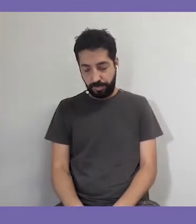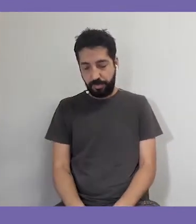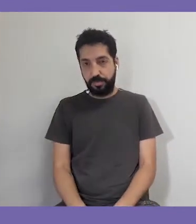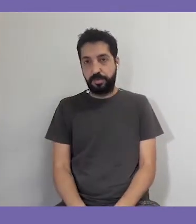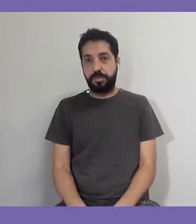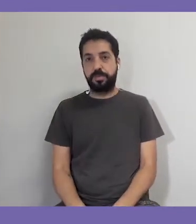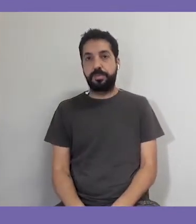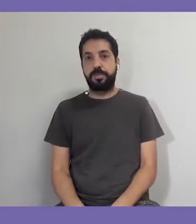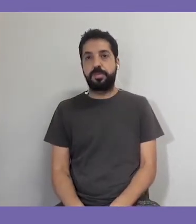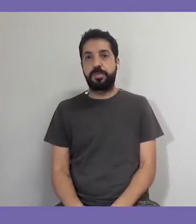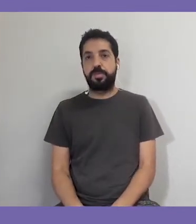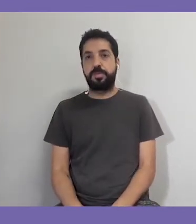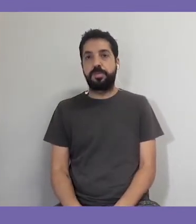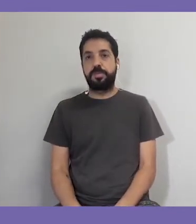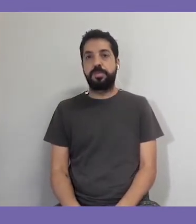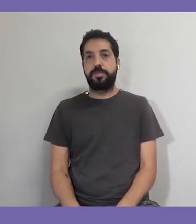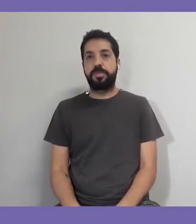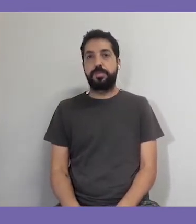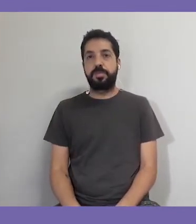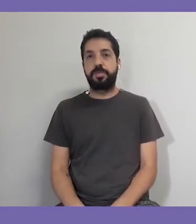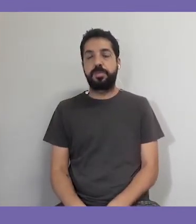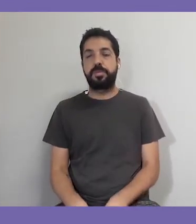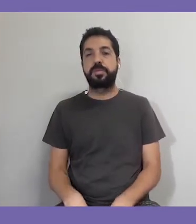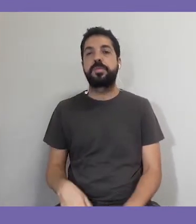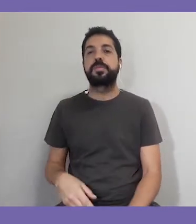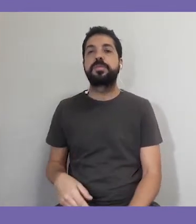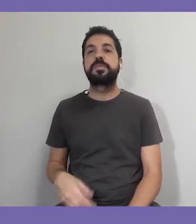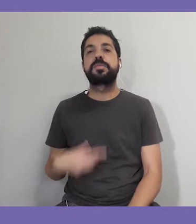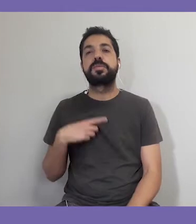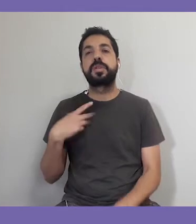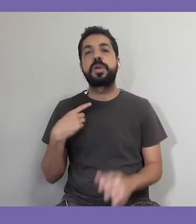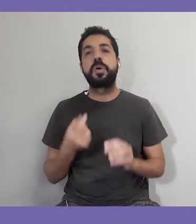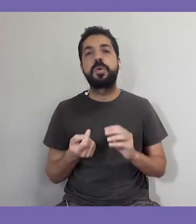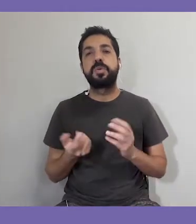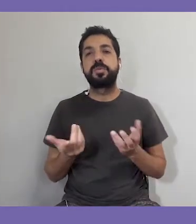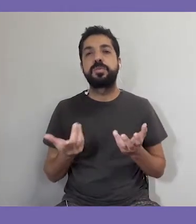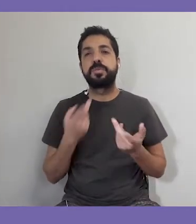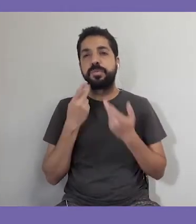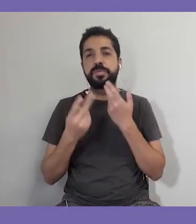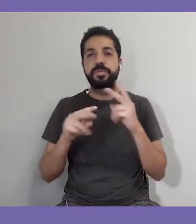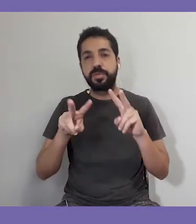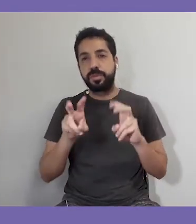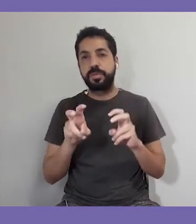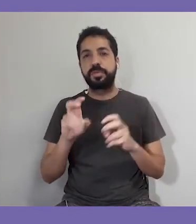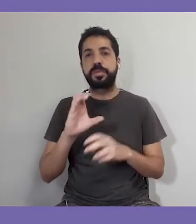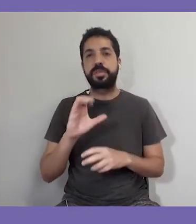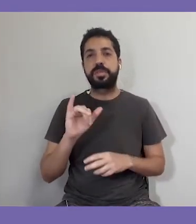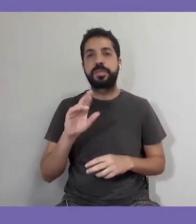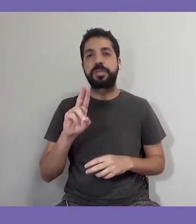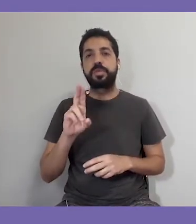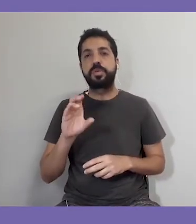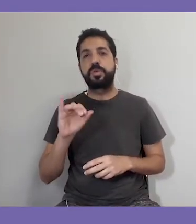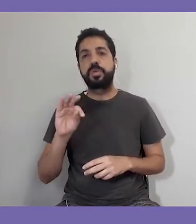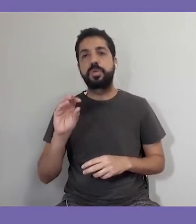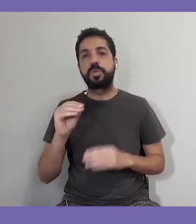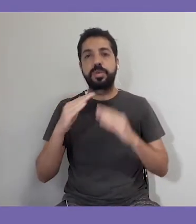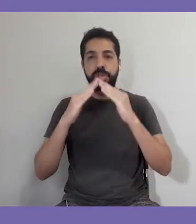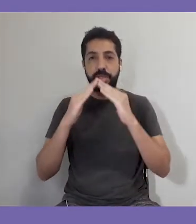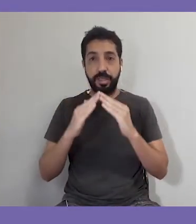pelo convite, para que eu indicasse alguns cursos do Circuito em casa. Tanto essa